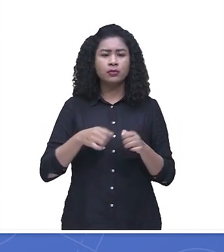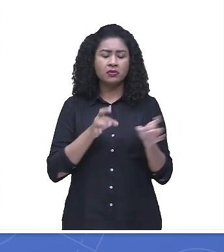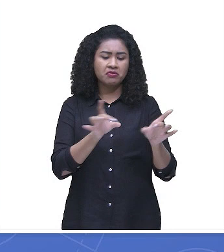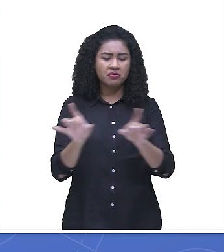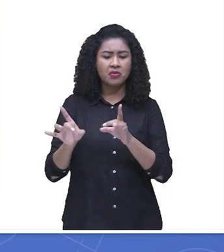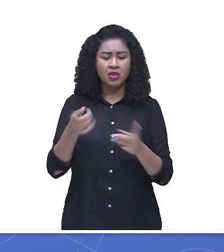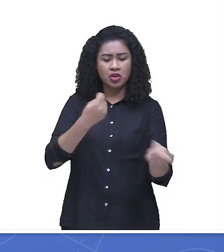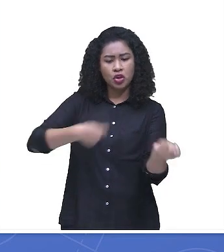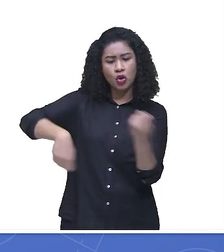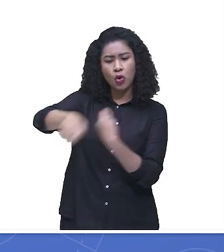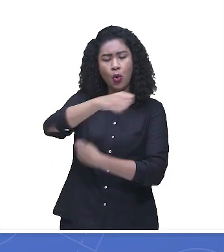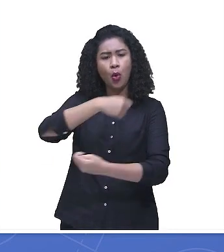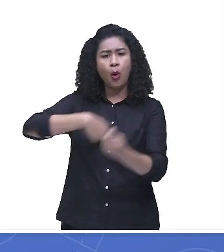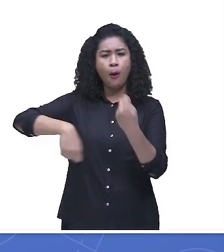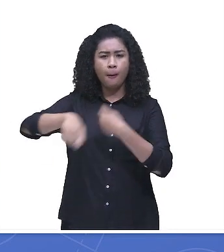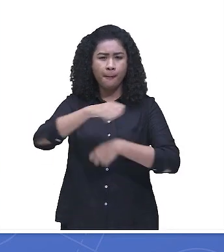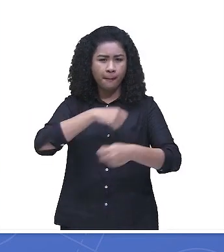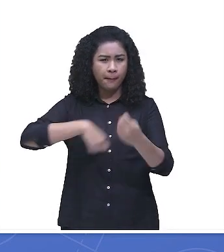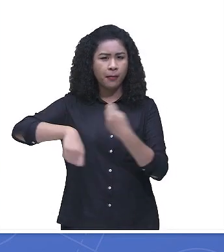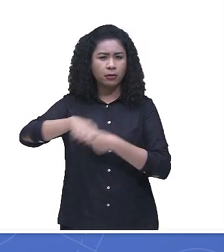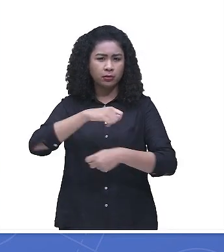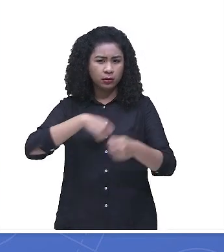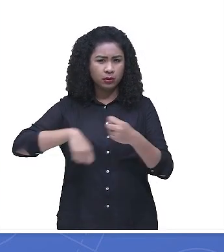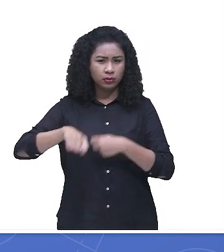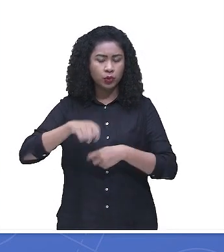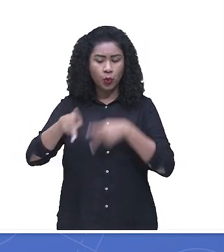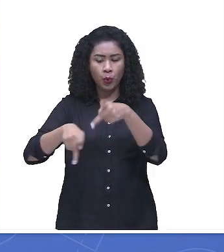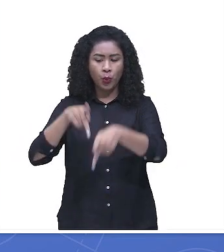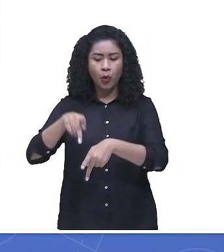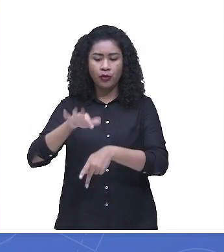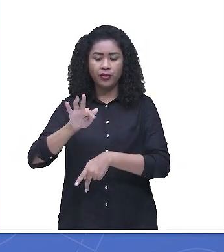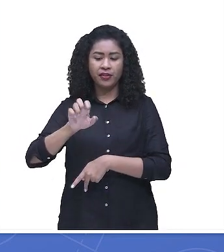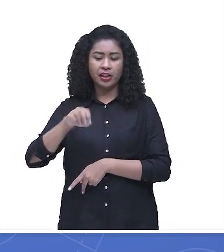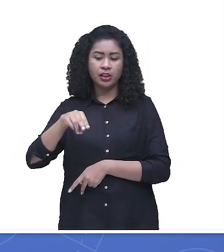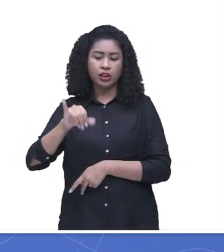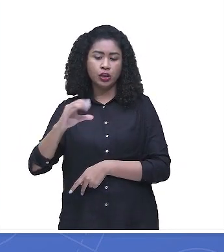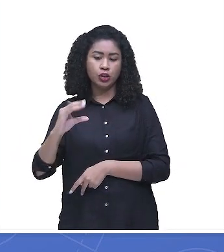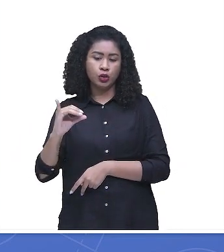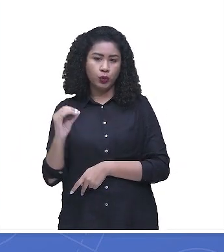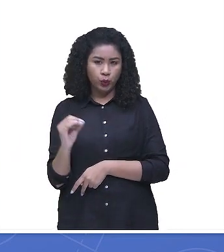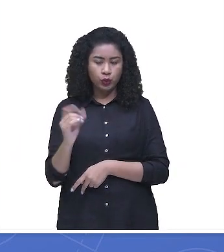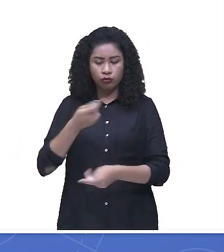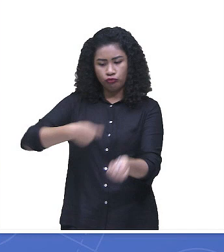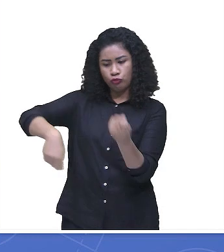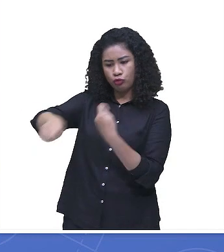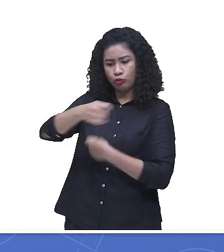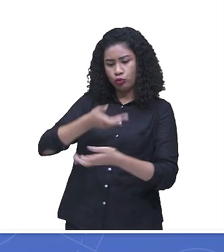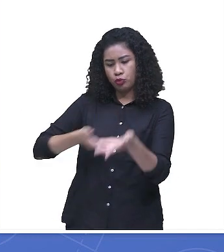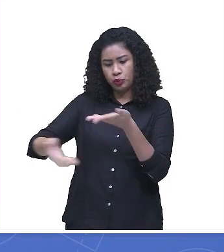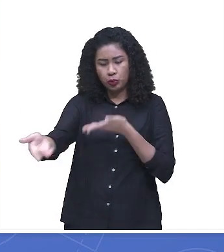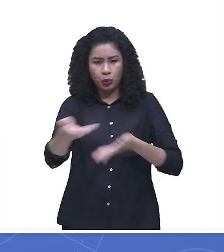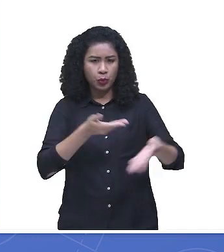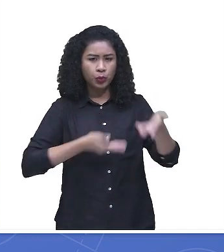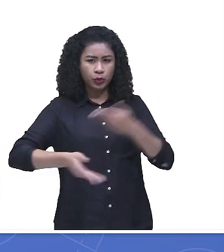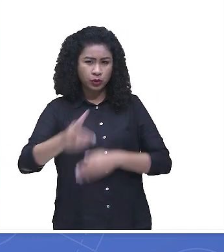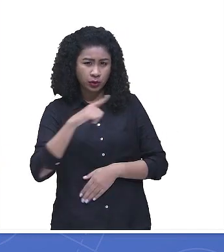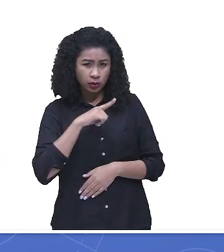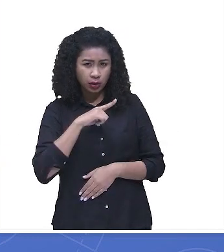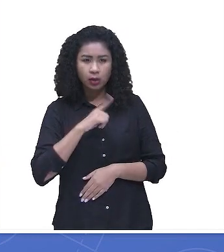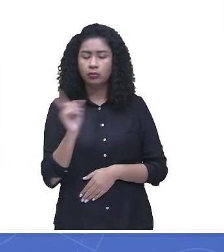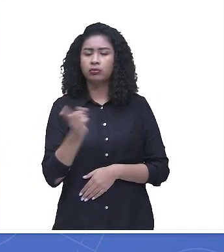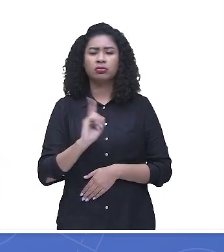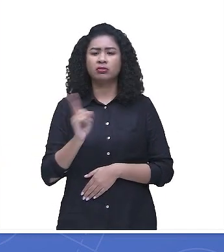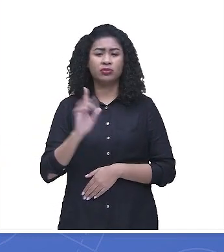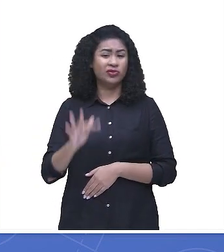fenícios, os fenícios já antecederam aí, aliás, vão ser mais para frente um pouquinho, e eles vão constituir